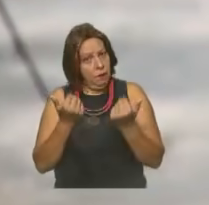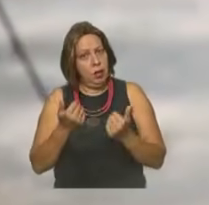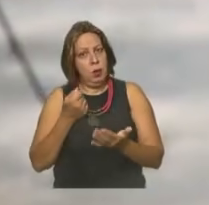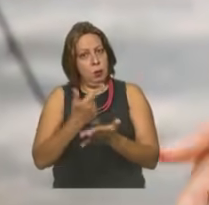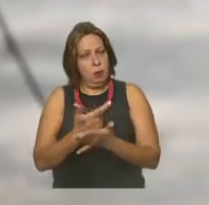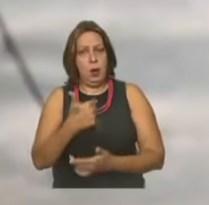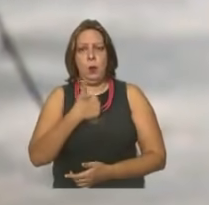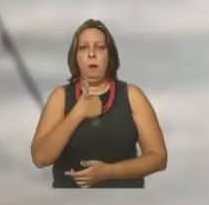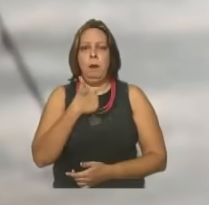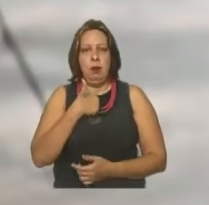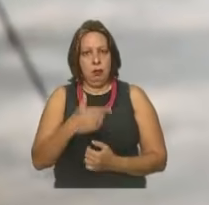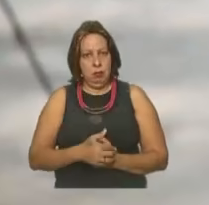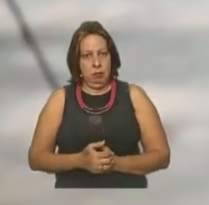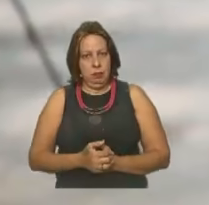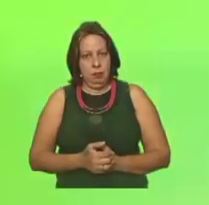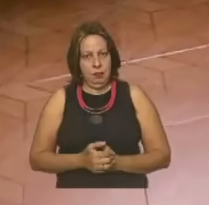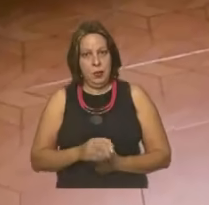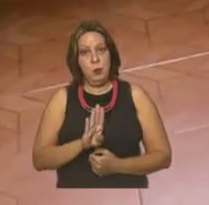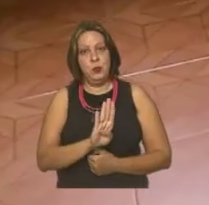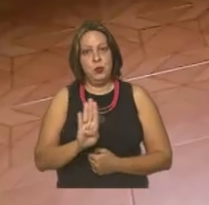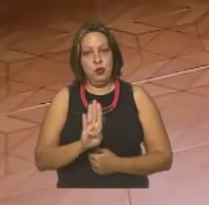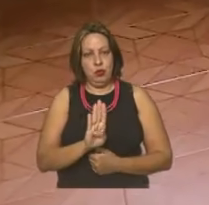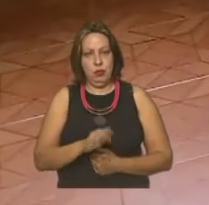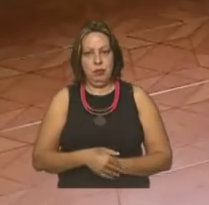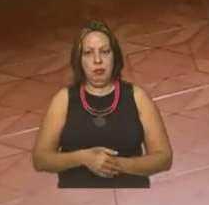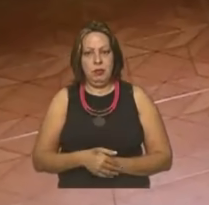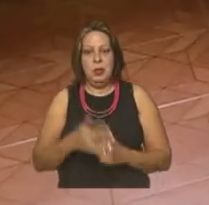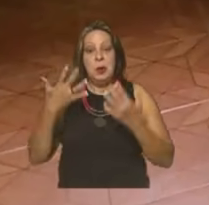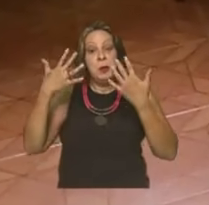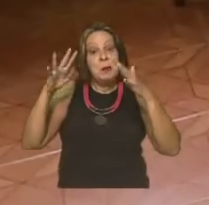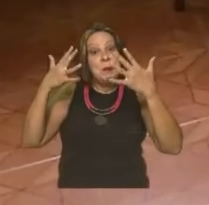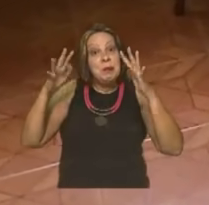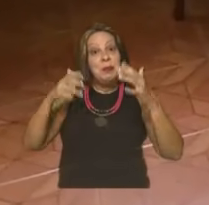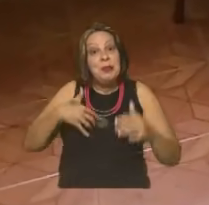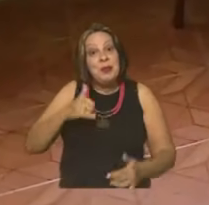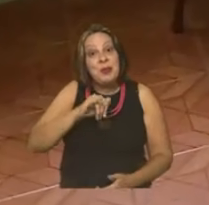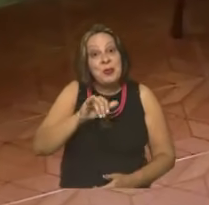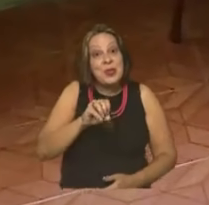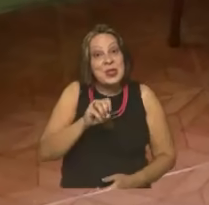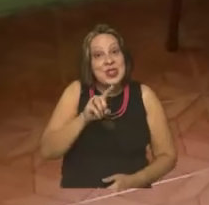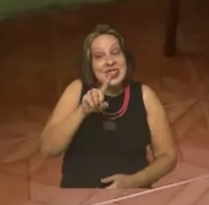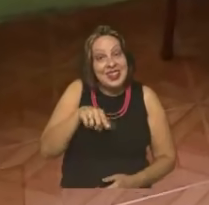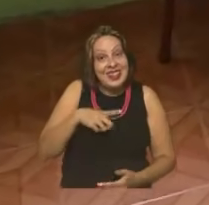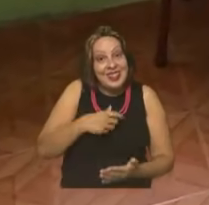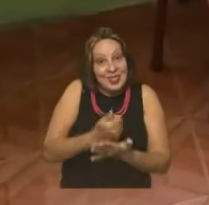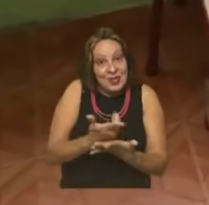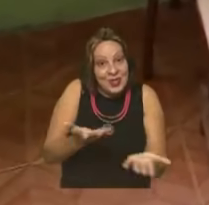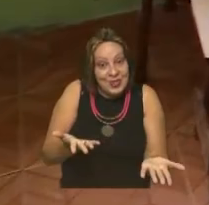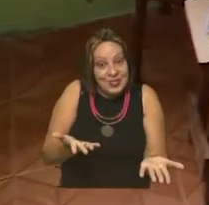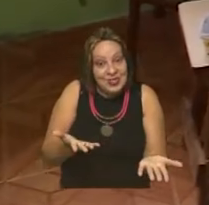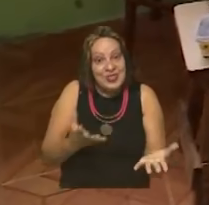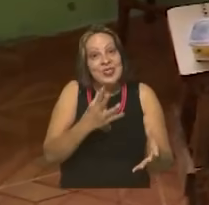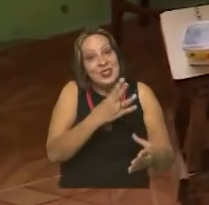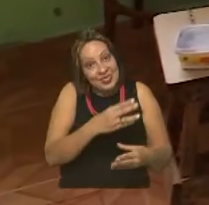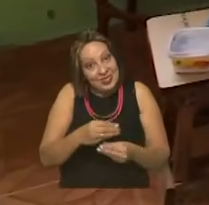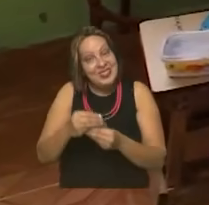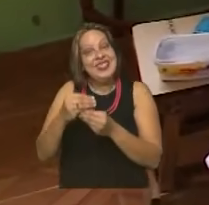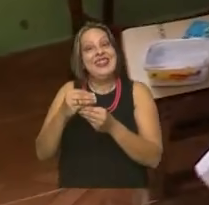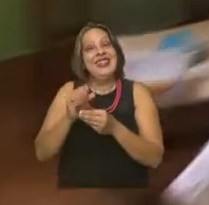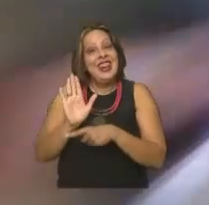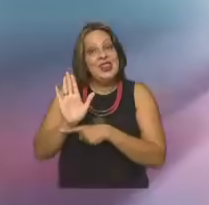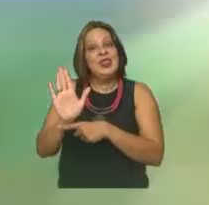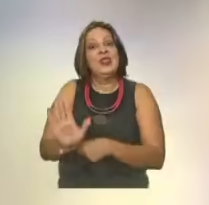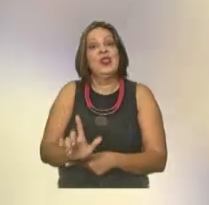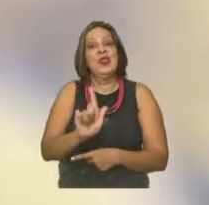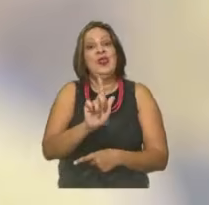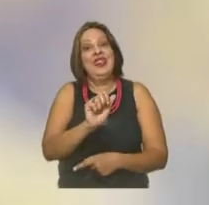Caju Cap comigo, com a nossa Regional Bugio. Parabéns, seu José Alves Brito. O senhor adquiriu o Caju Cap e contribuiu com as ações do GAC